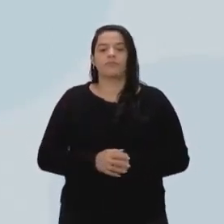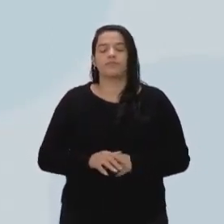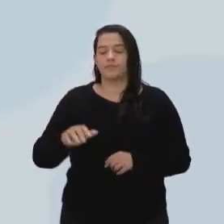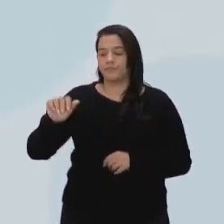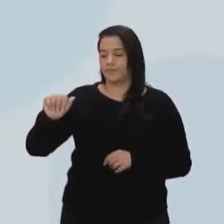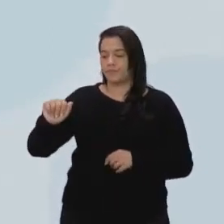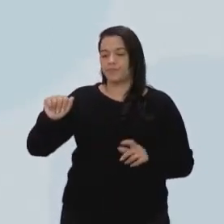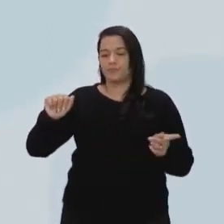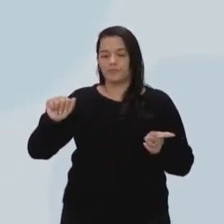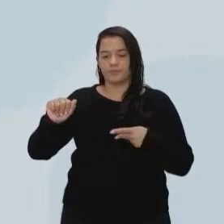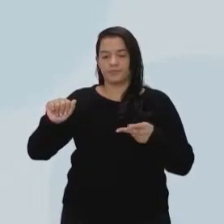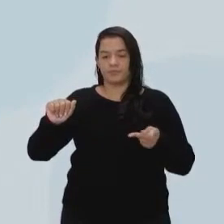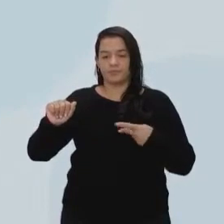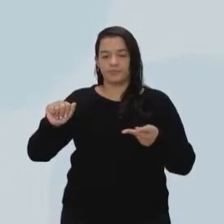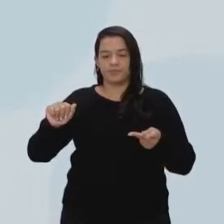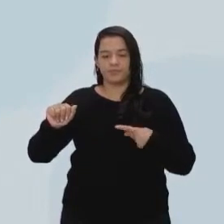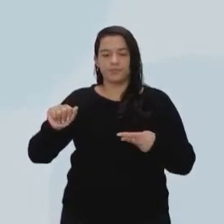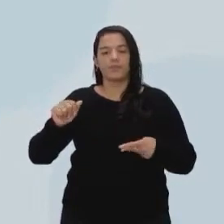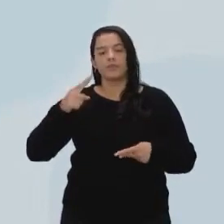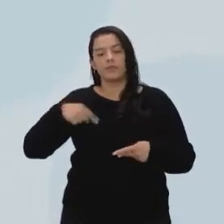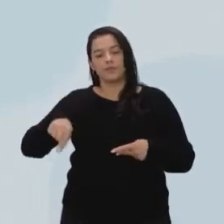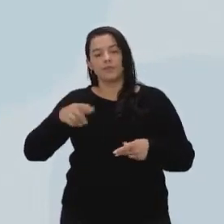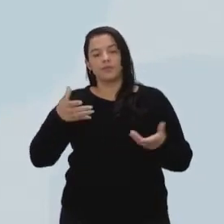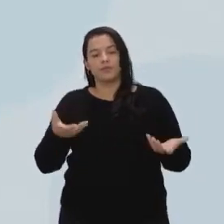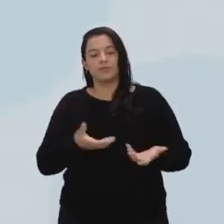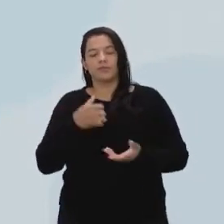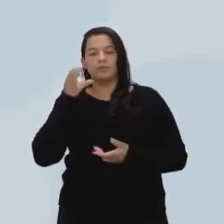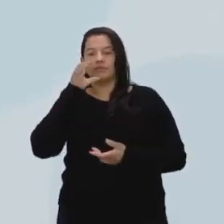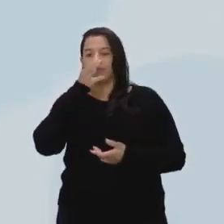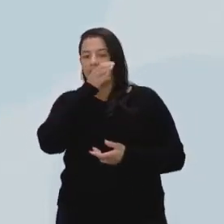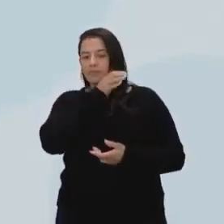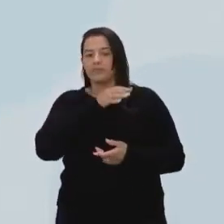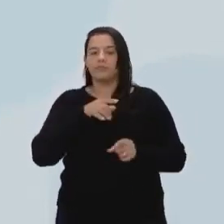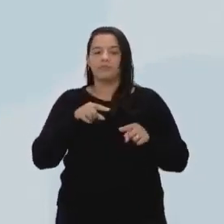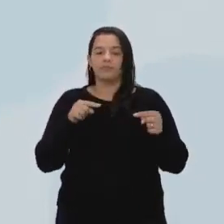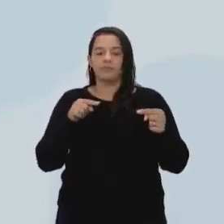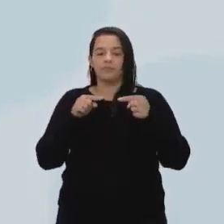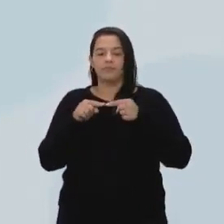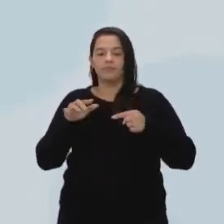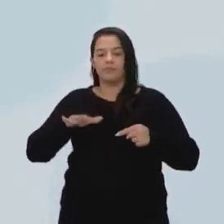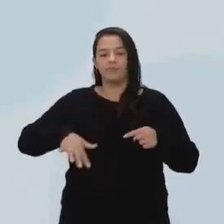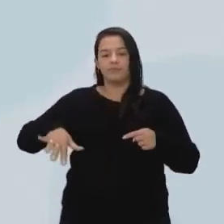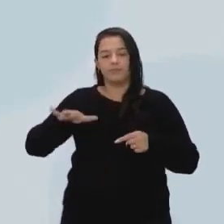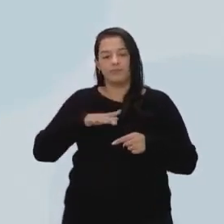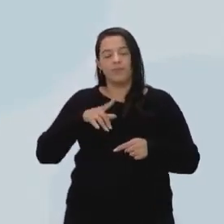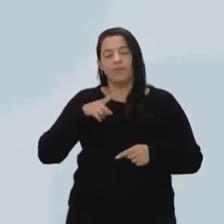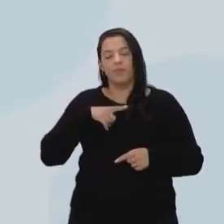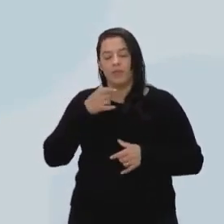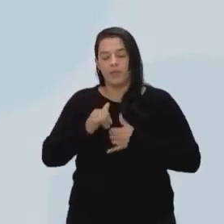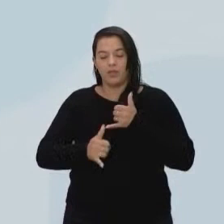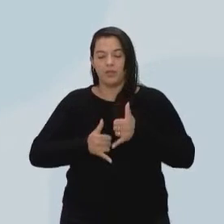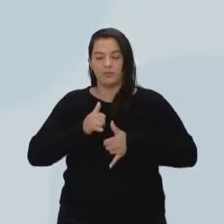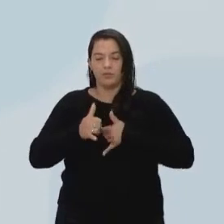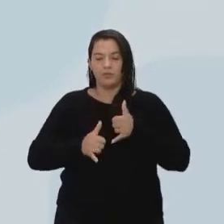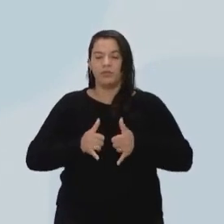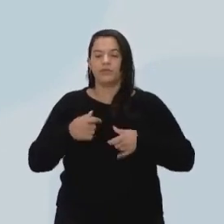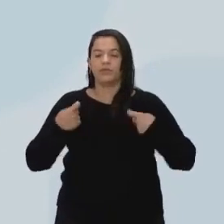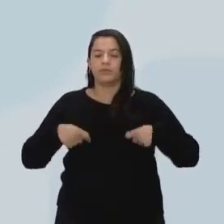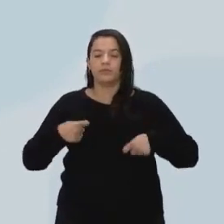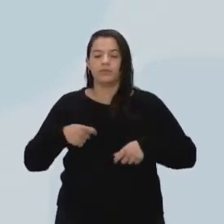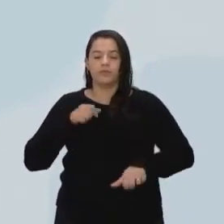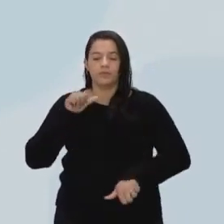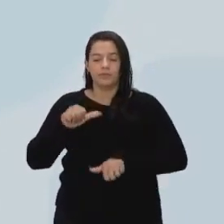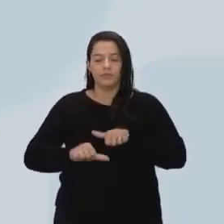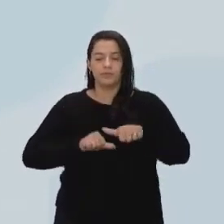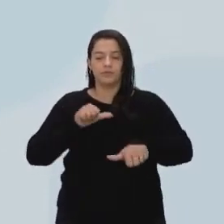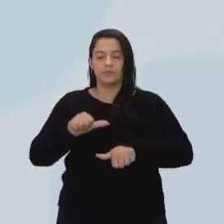na ilustração que nós temos com a questão do aquecimento. Exatamente, geração de calor, grande quantidade de energia necessária para a transformação